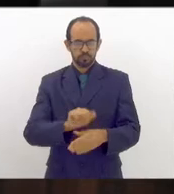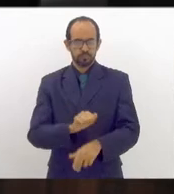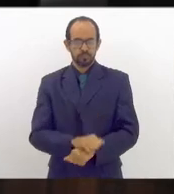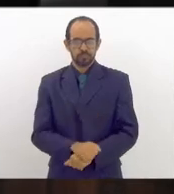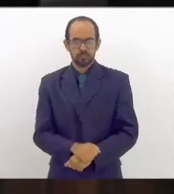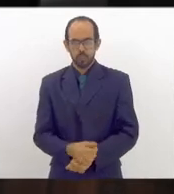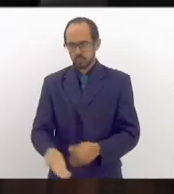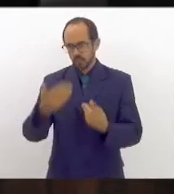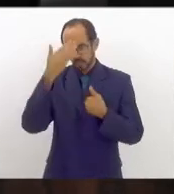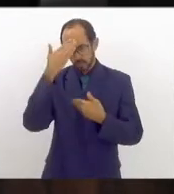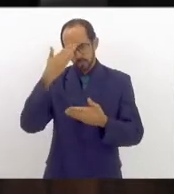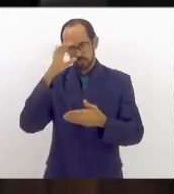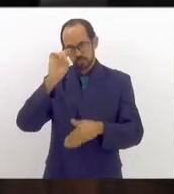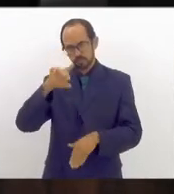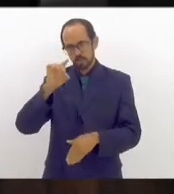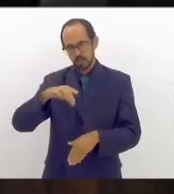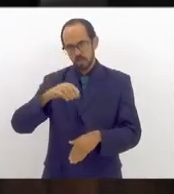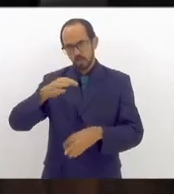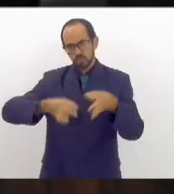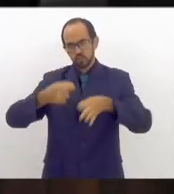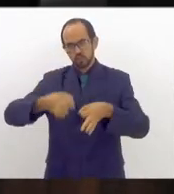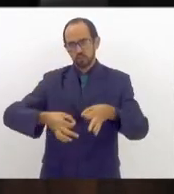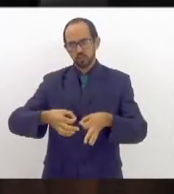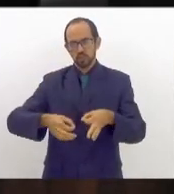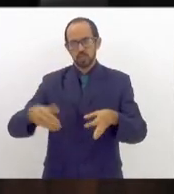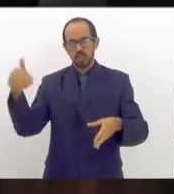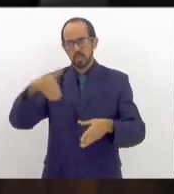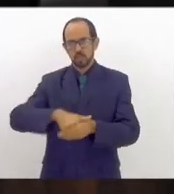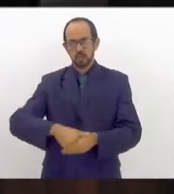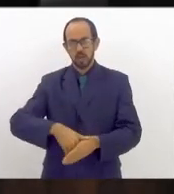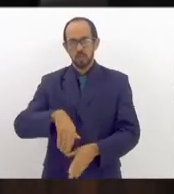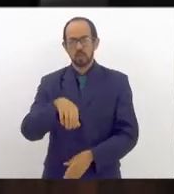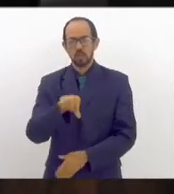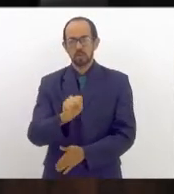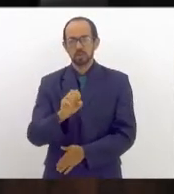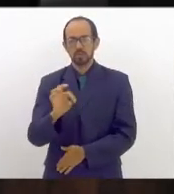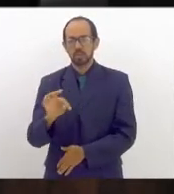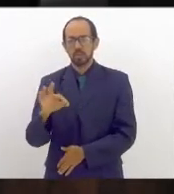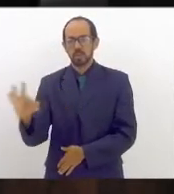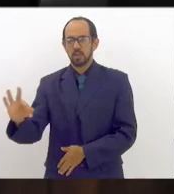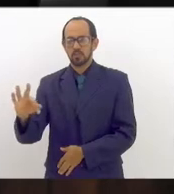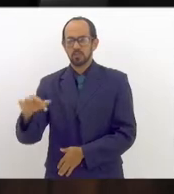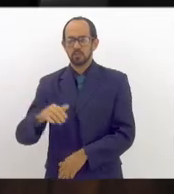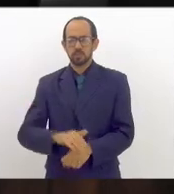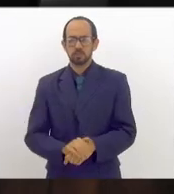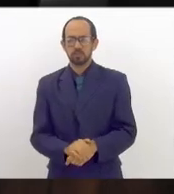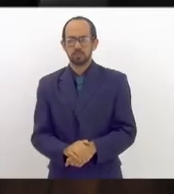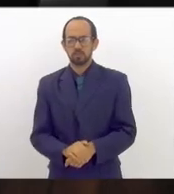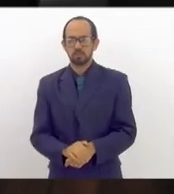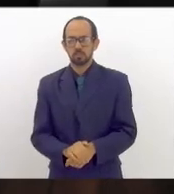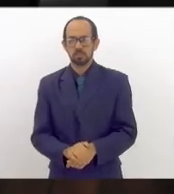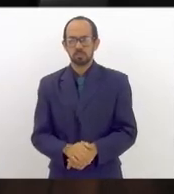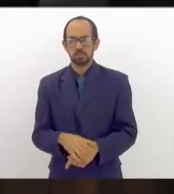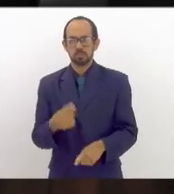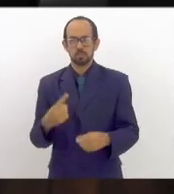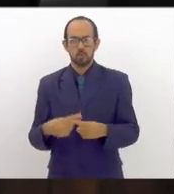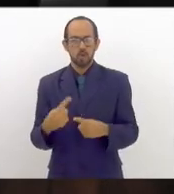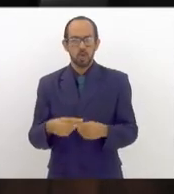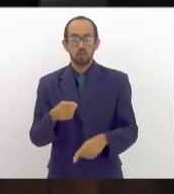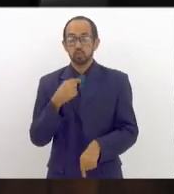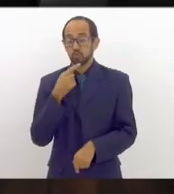especial à justiça eleitoral ao STF porque não tenho